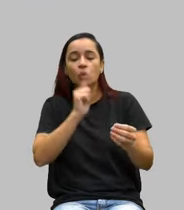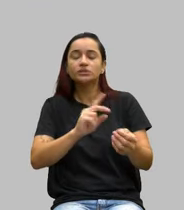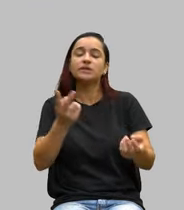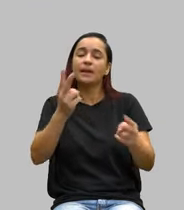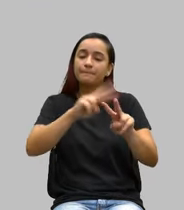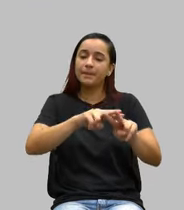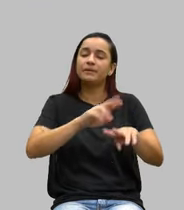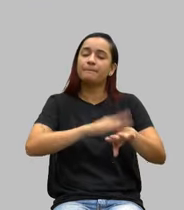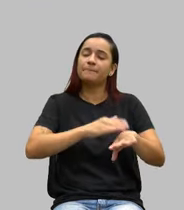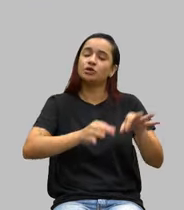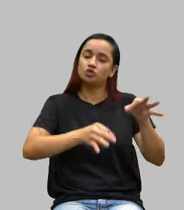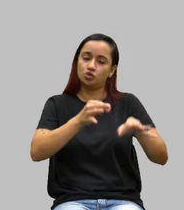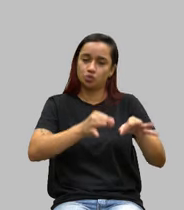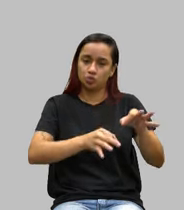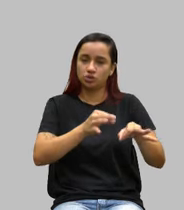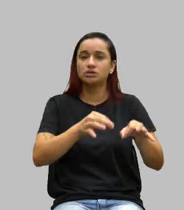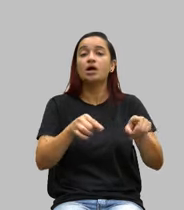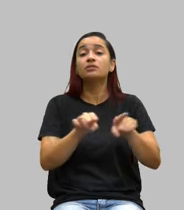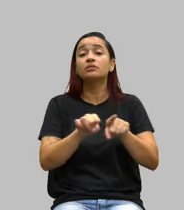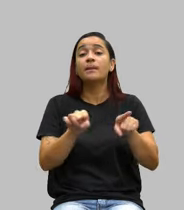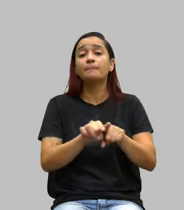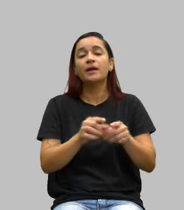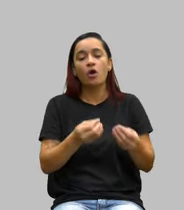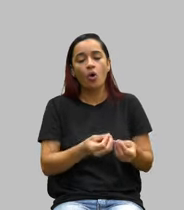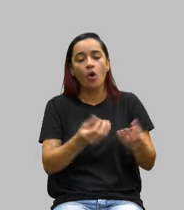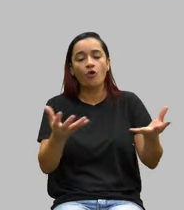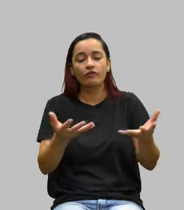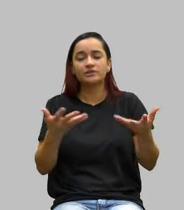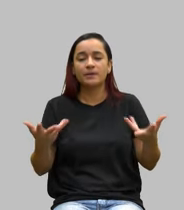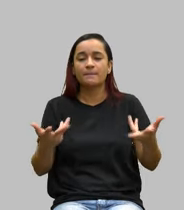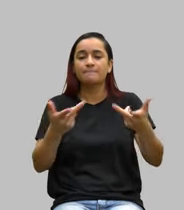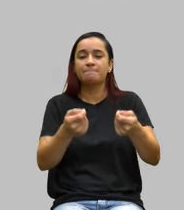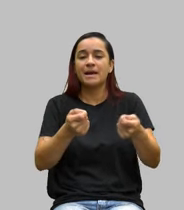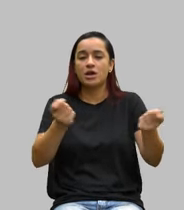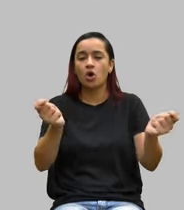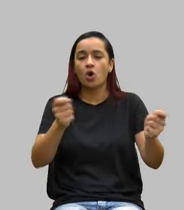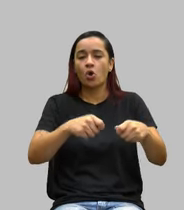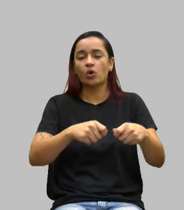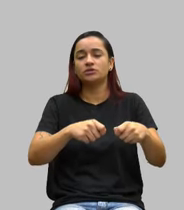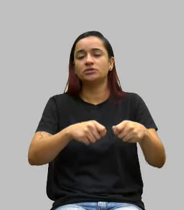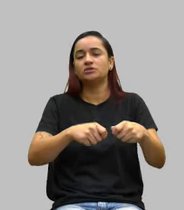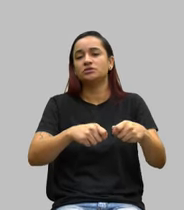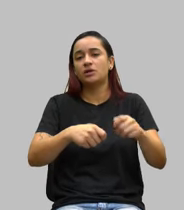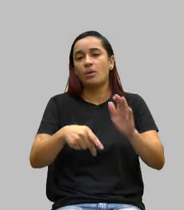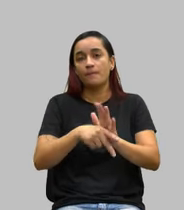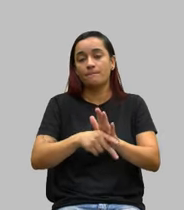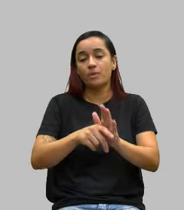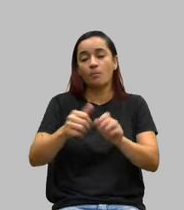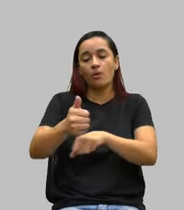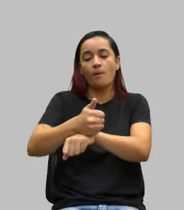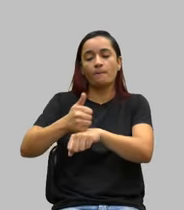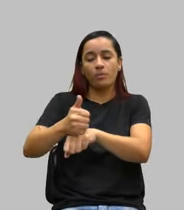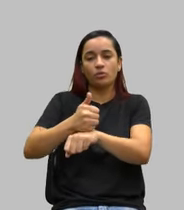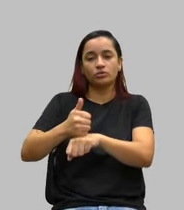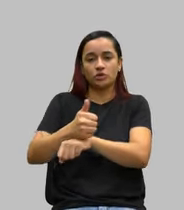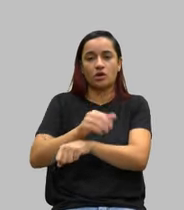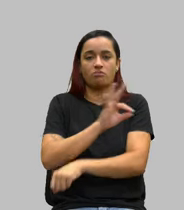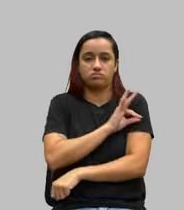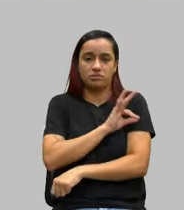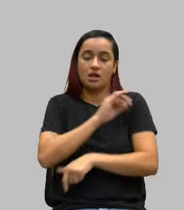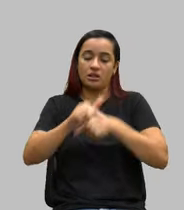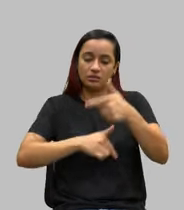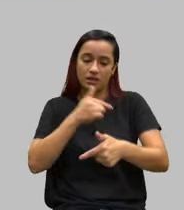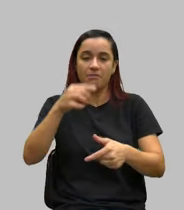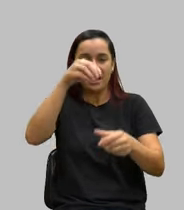dignidade e sobretudo oferecendo melhores condições também aos agentes que atuam nesses